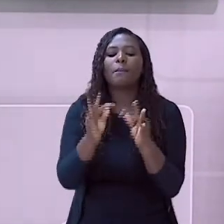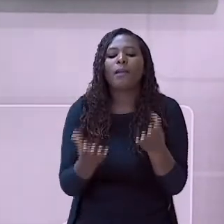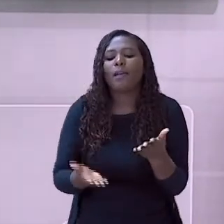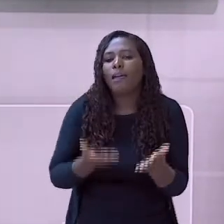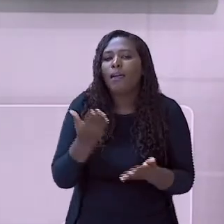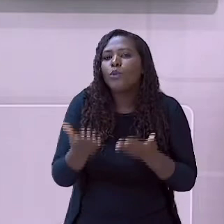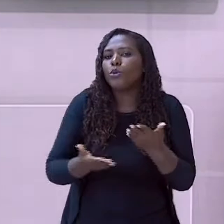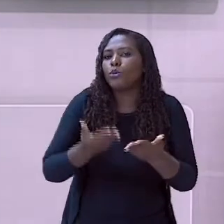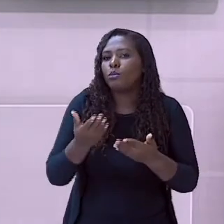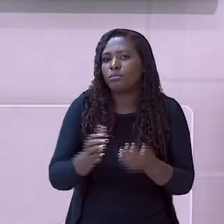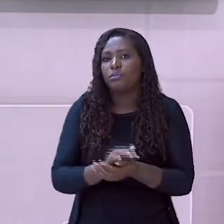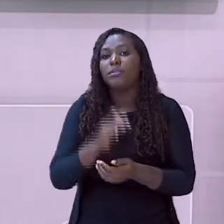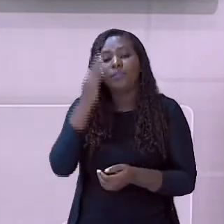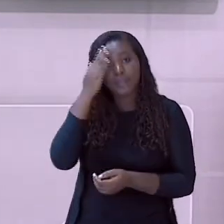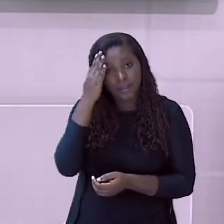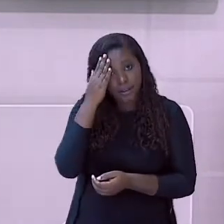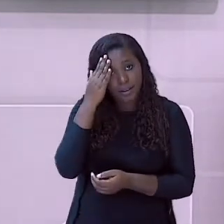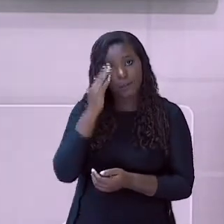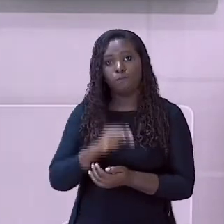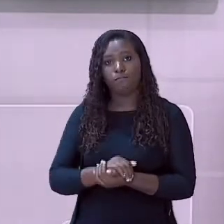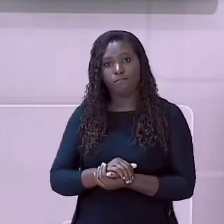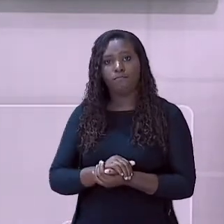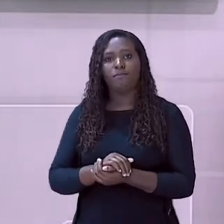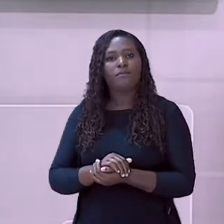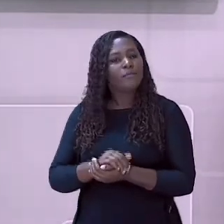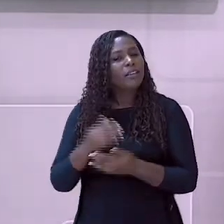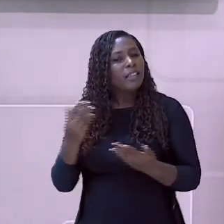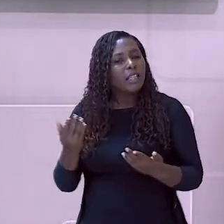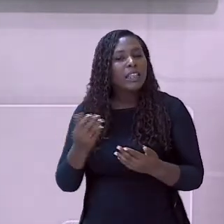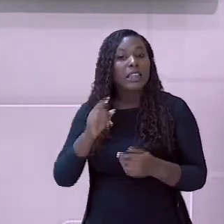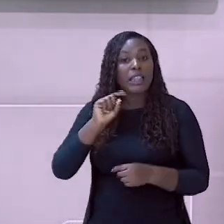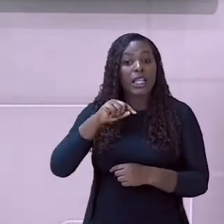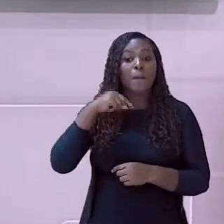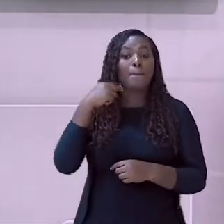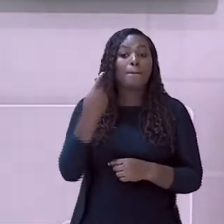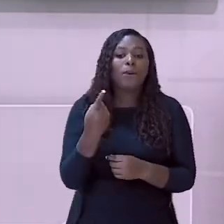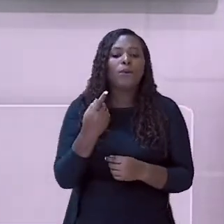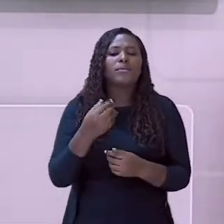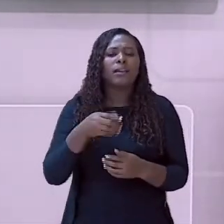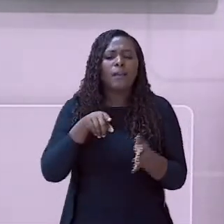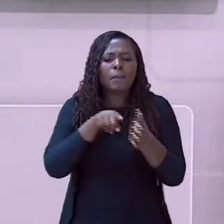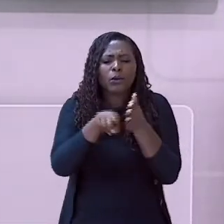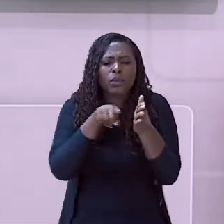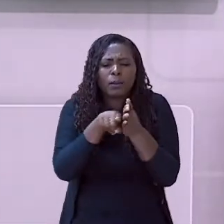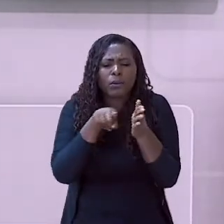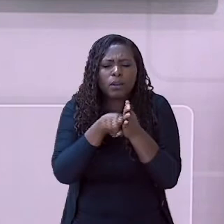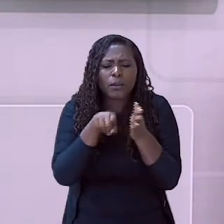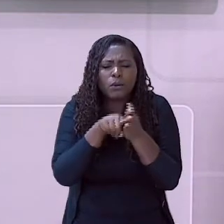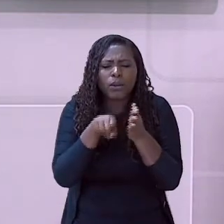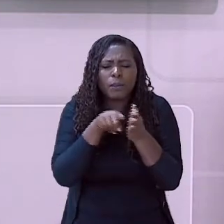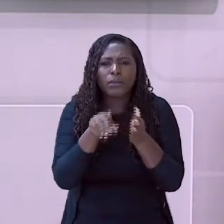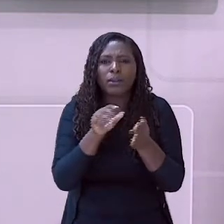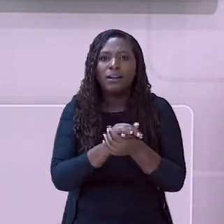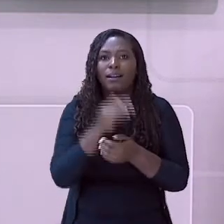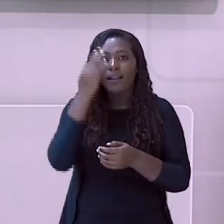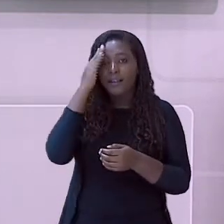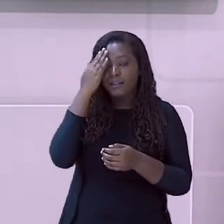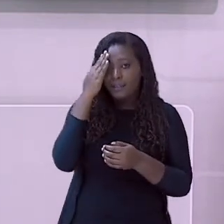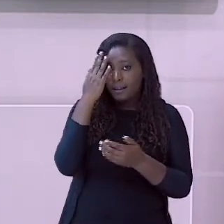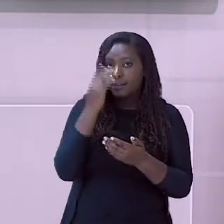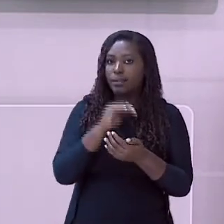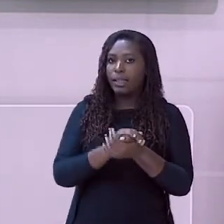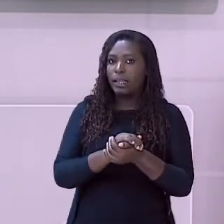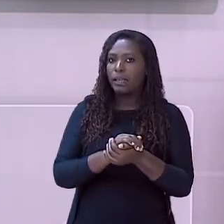aí, só depois que ela entender a necessidade, ela vai dar andamento ao atendimento.